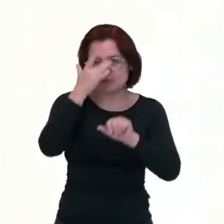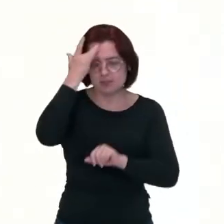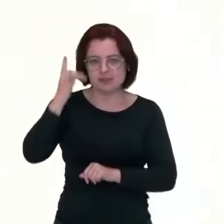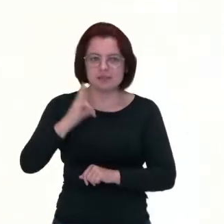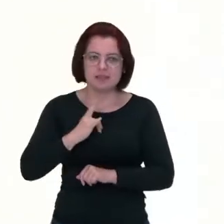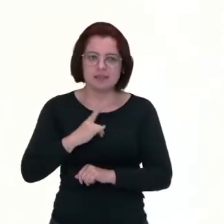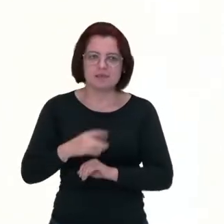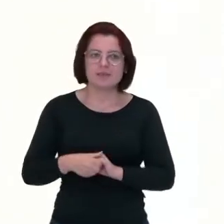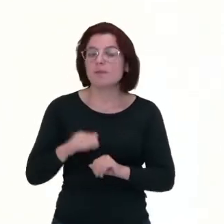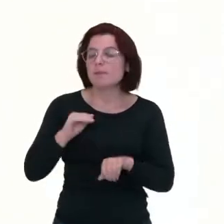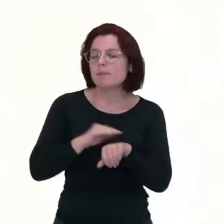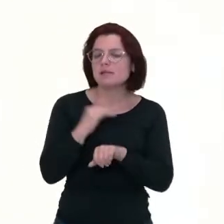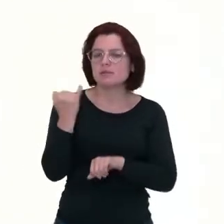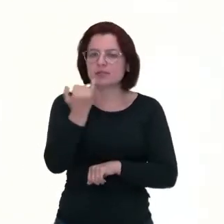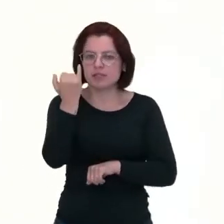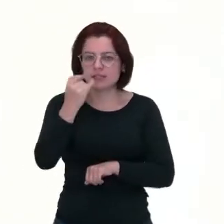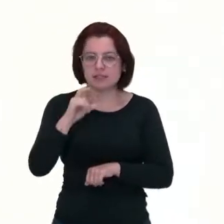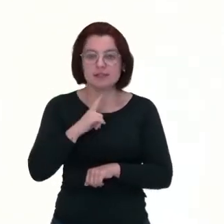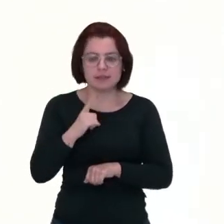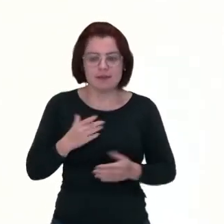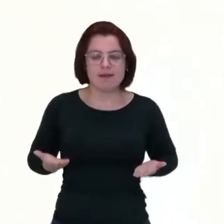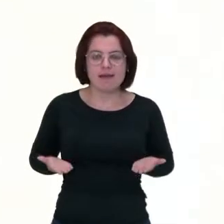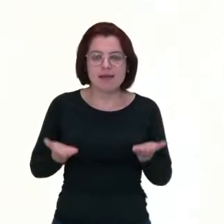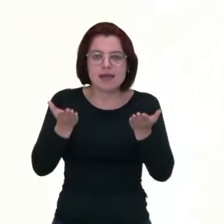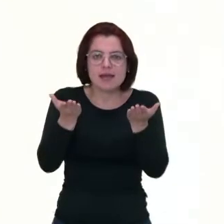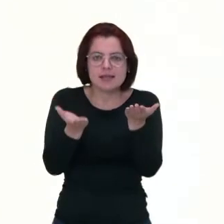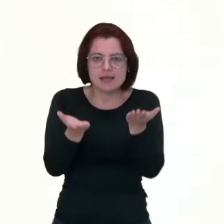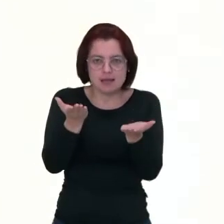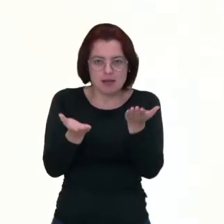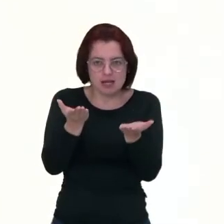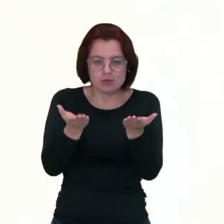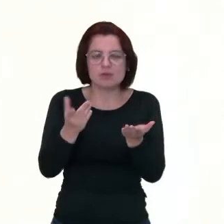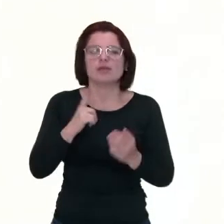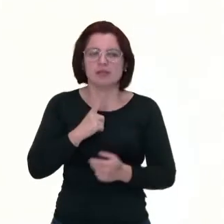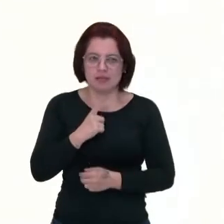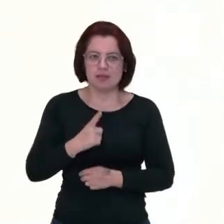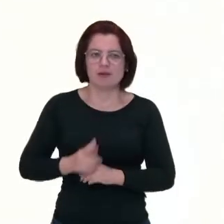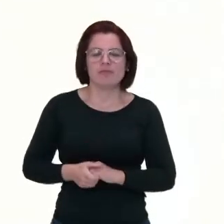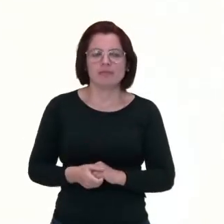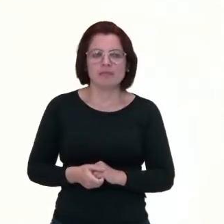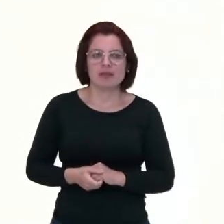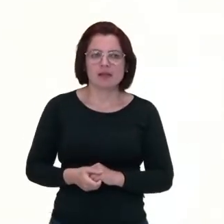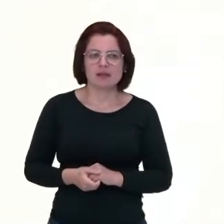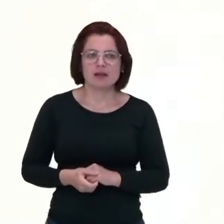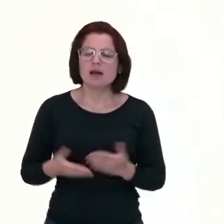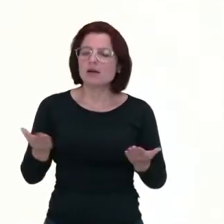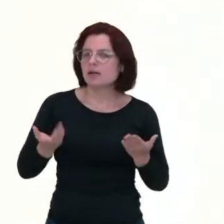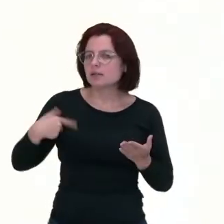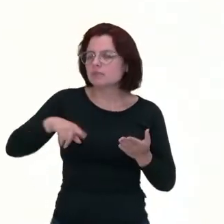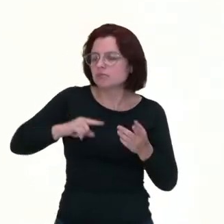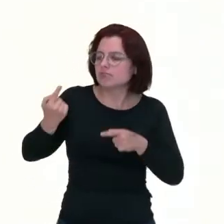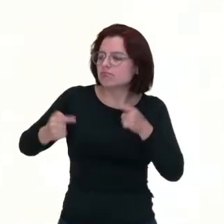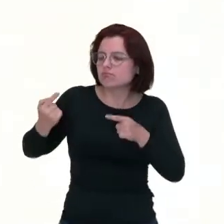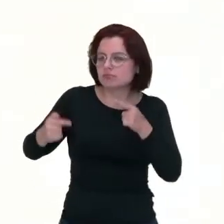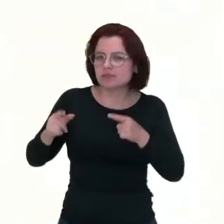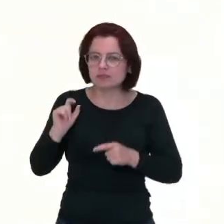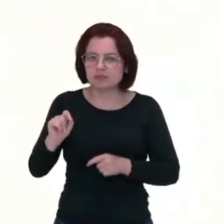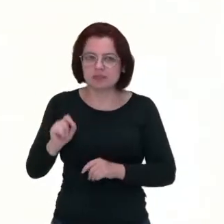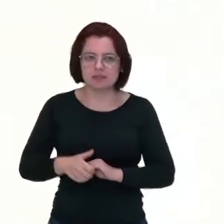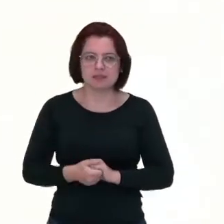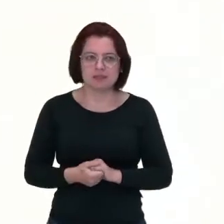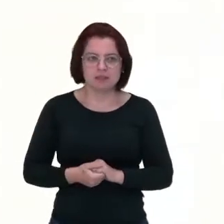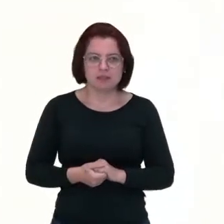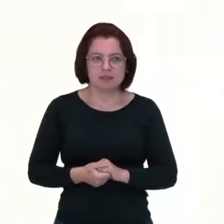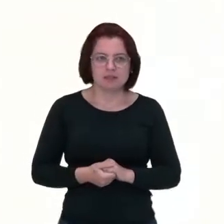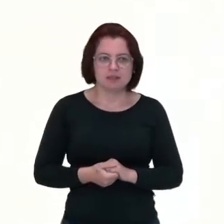mais importante, eles estão equilibrados? Vamos à frente discutir isso. Ativo, então, o Kiyosaki, lembram